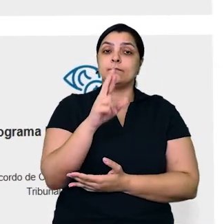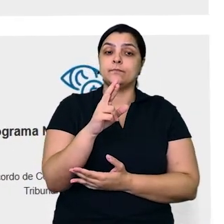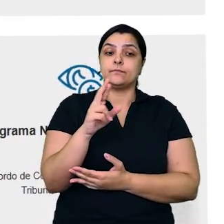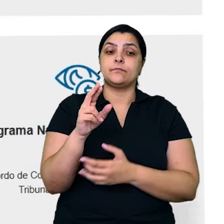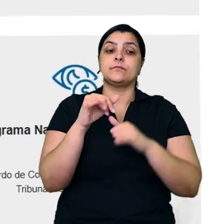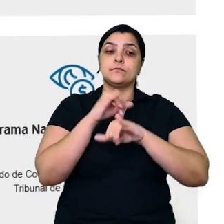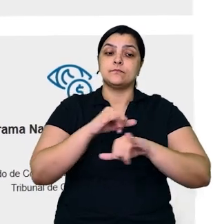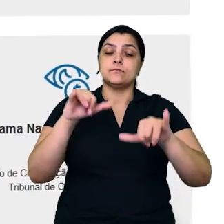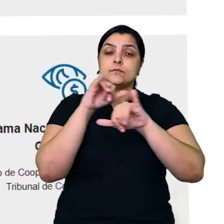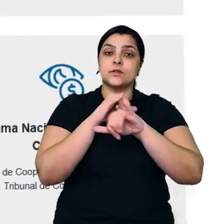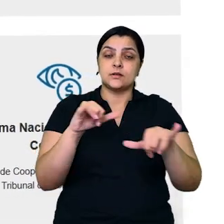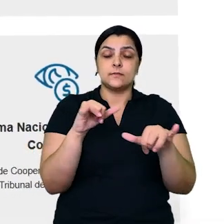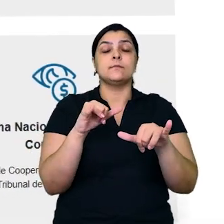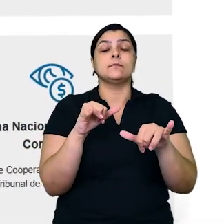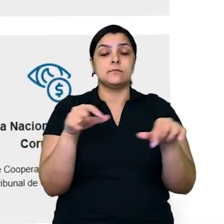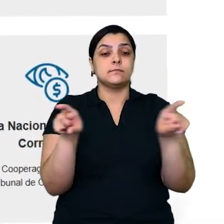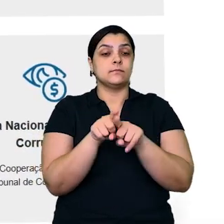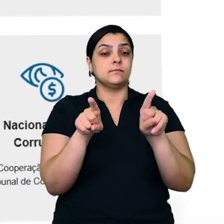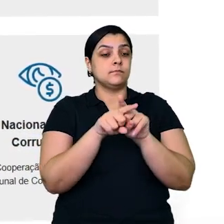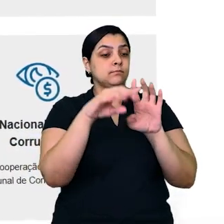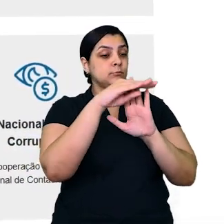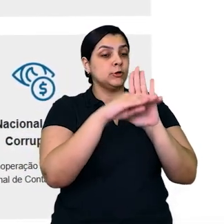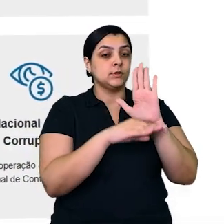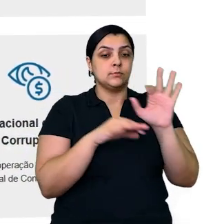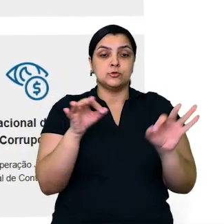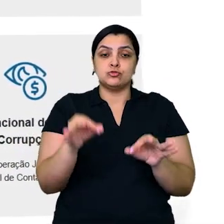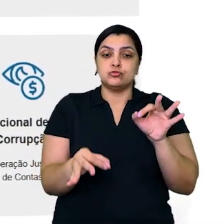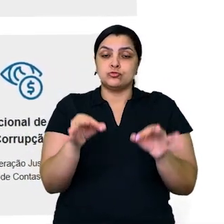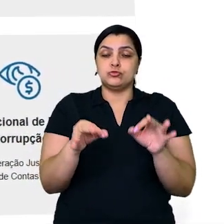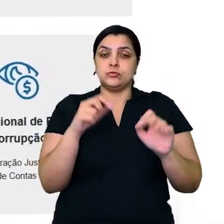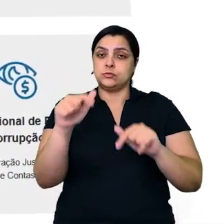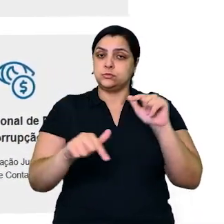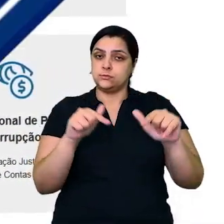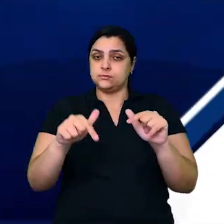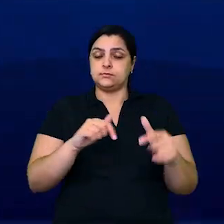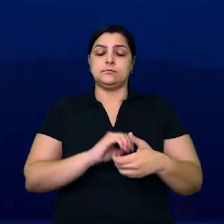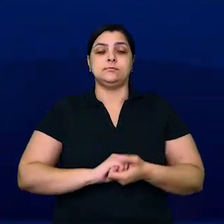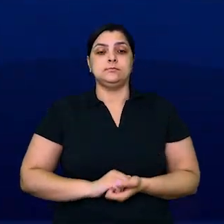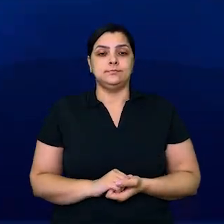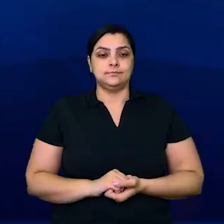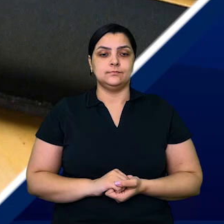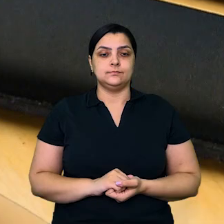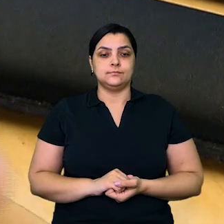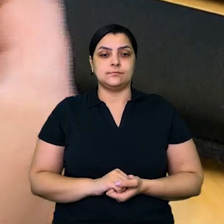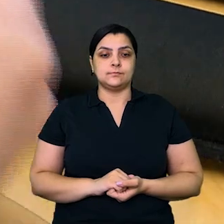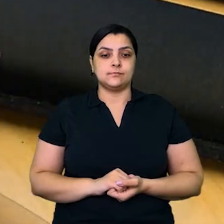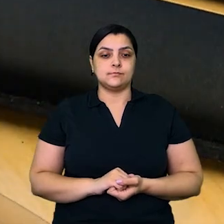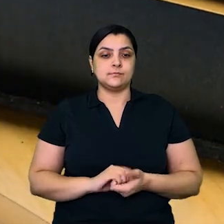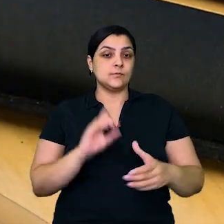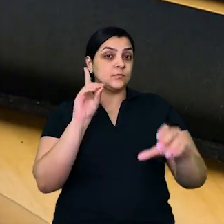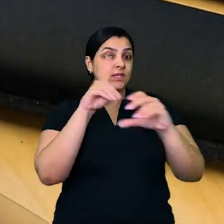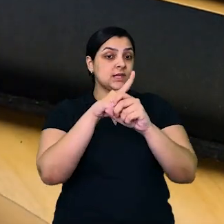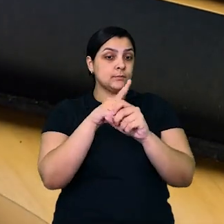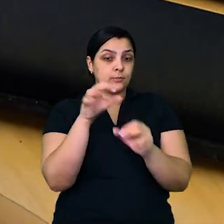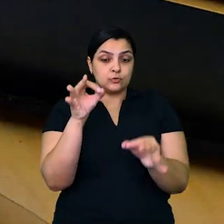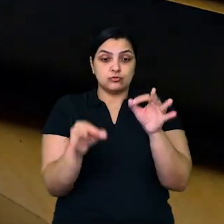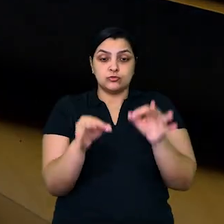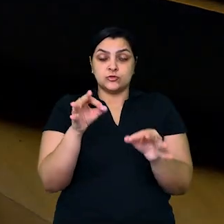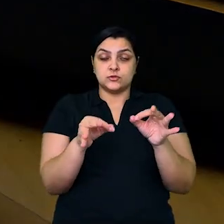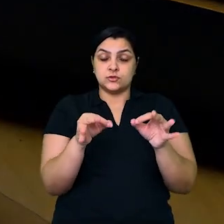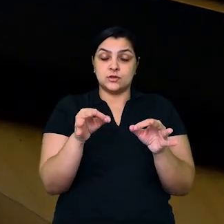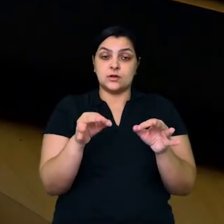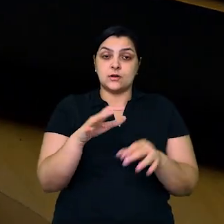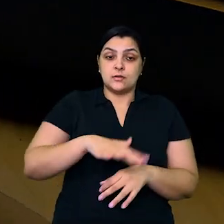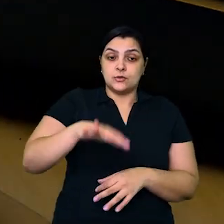na divulgação das ações e dos programas da Justiça do Trabalho. Os depósitos judiciais da Justiça